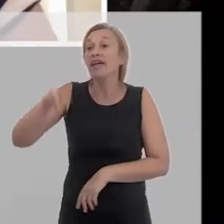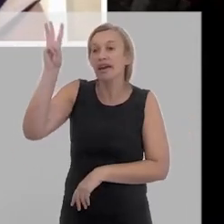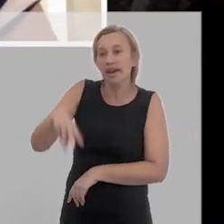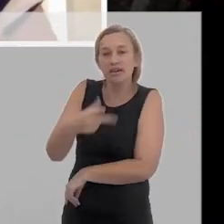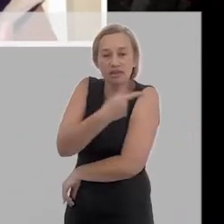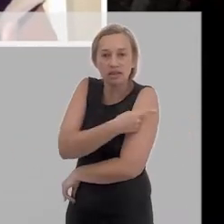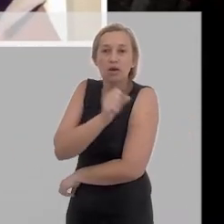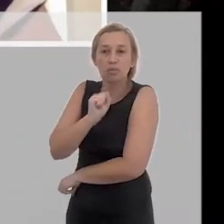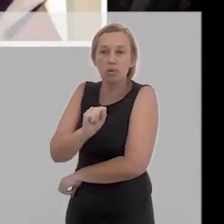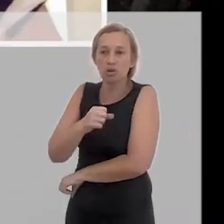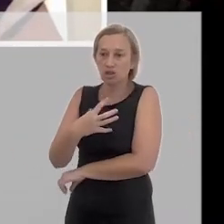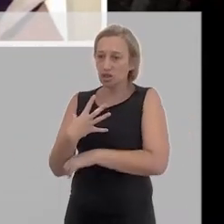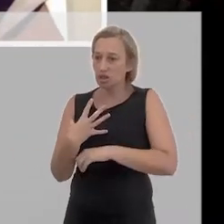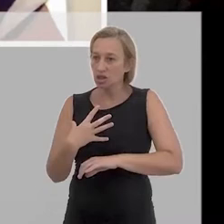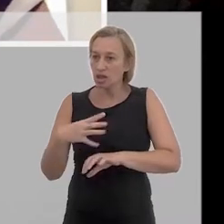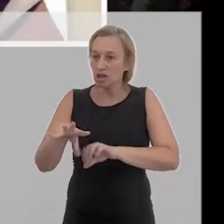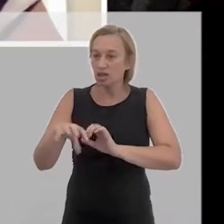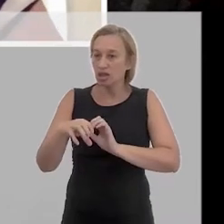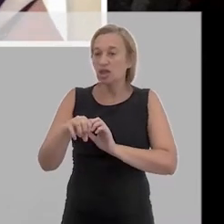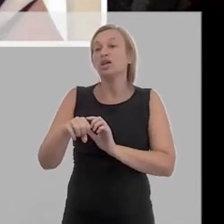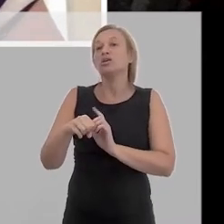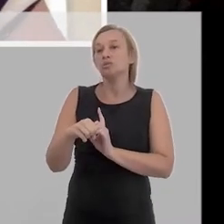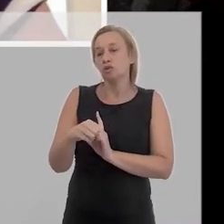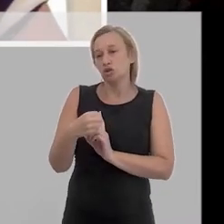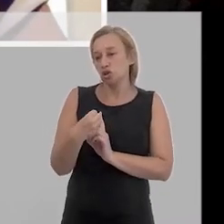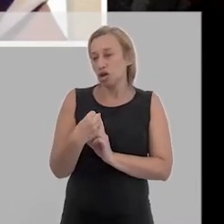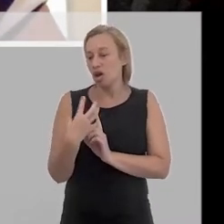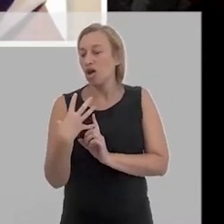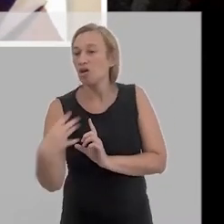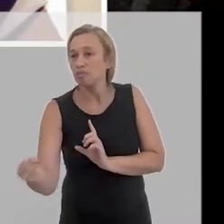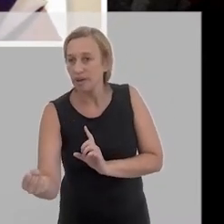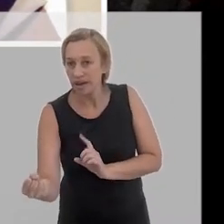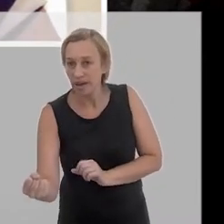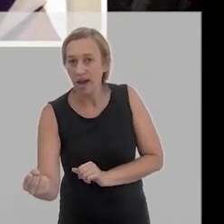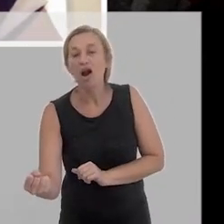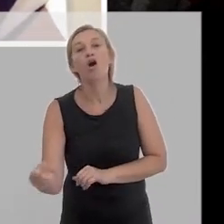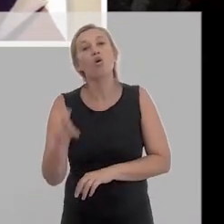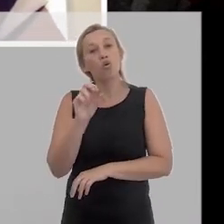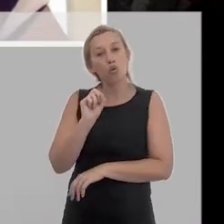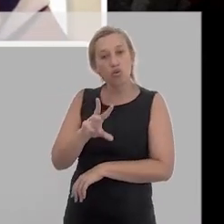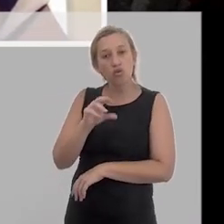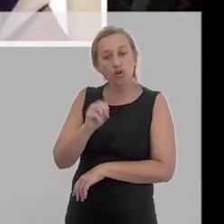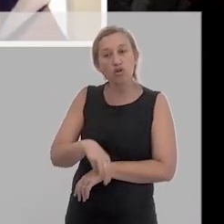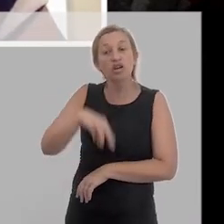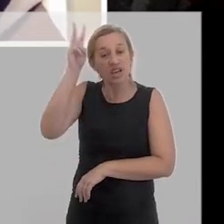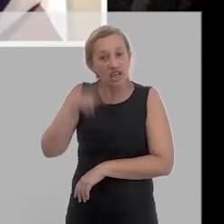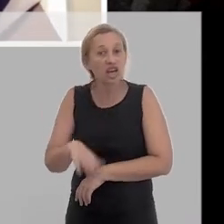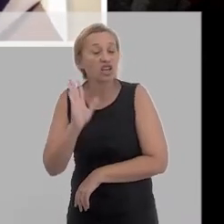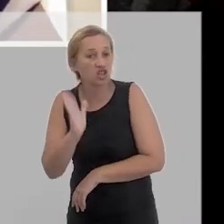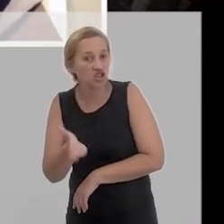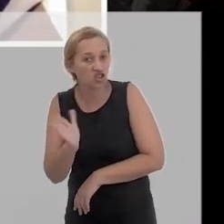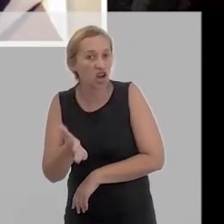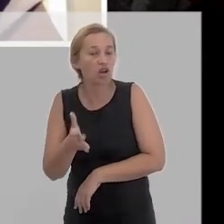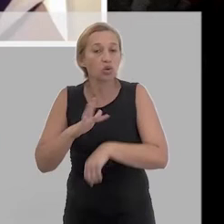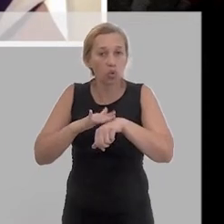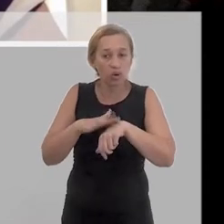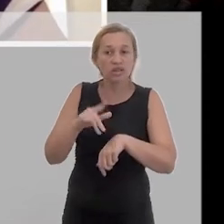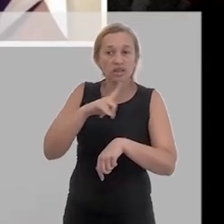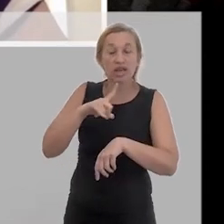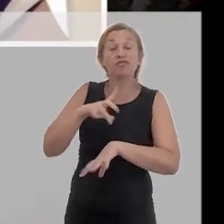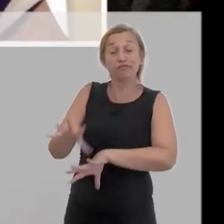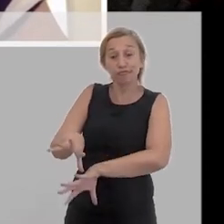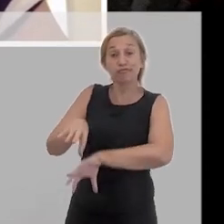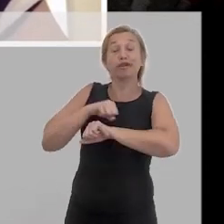é vacinado pode transmitir o vírus. Quem já teve a doença também pode transmitir o vírus, então não é só